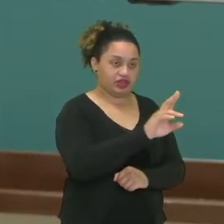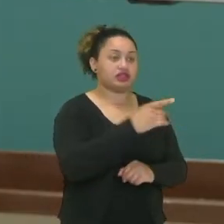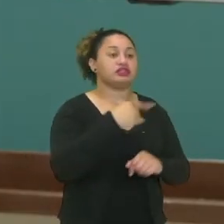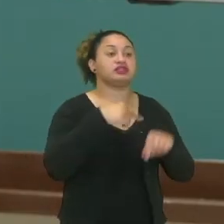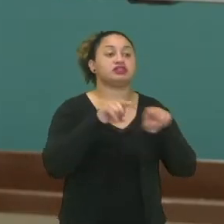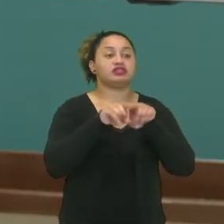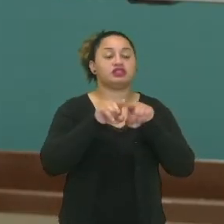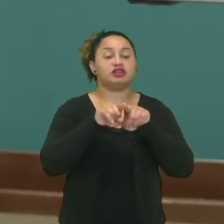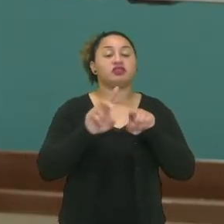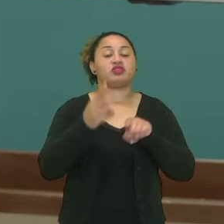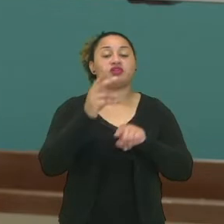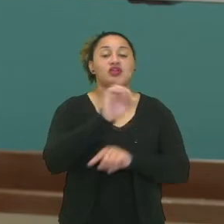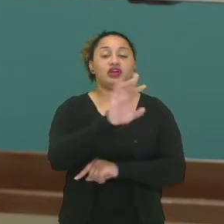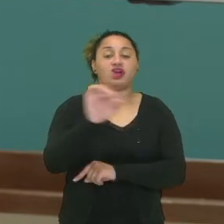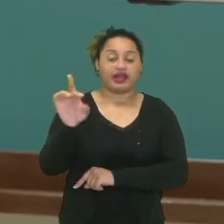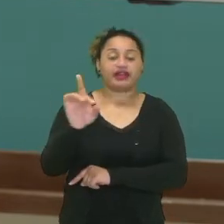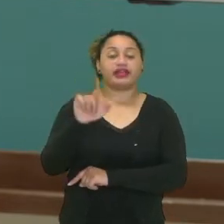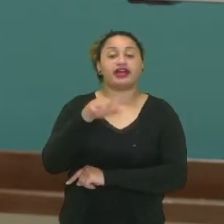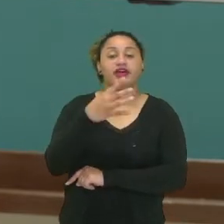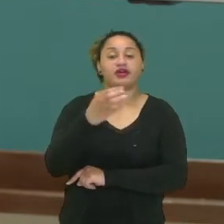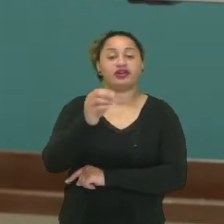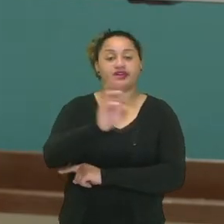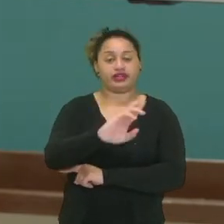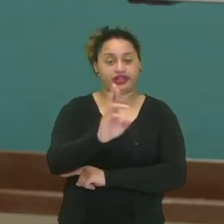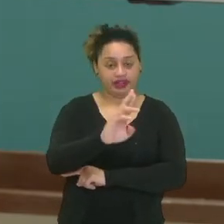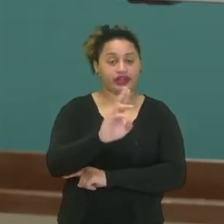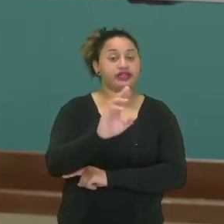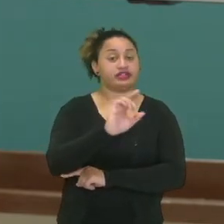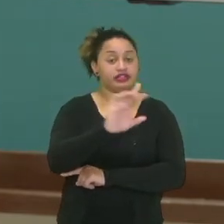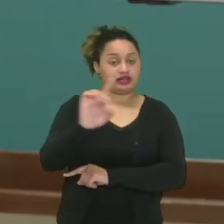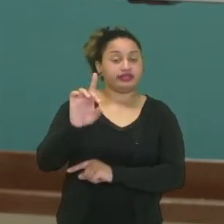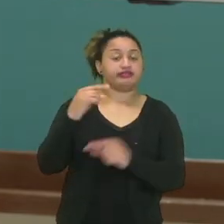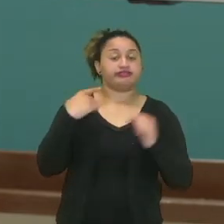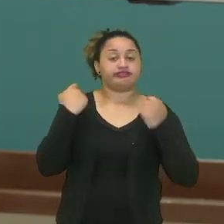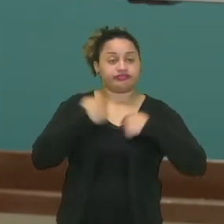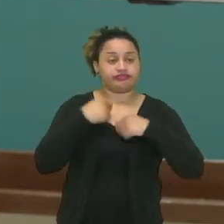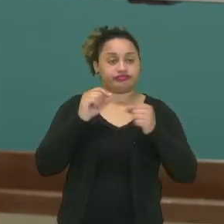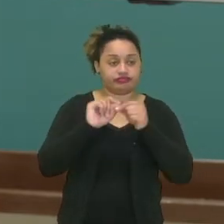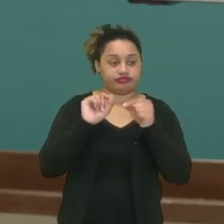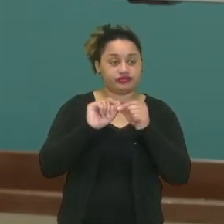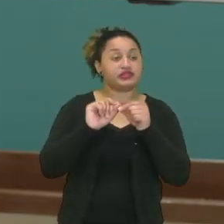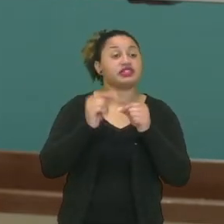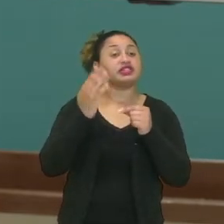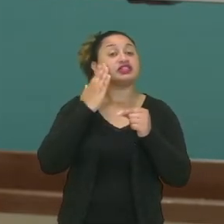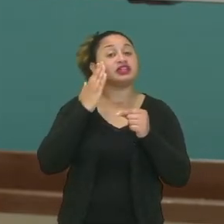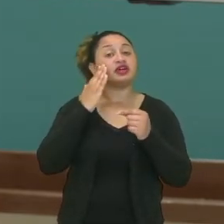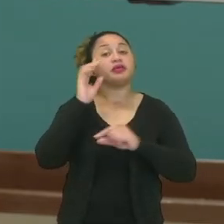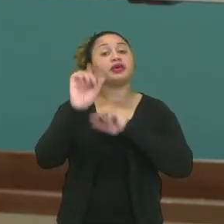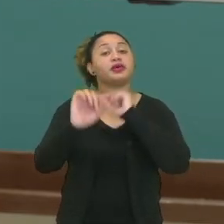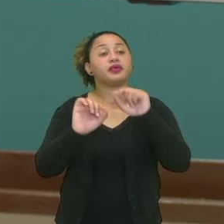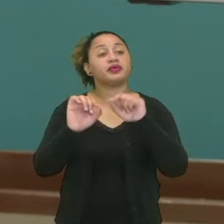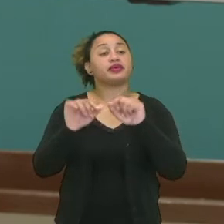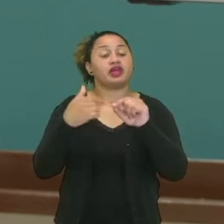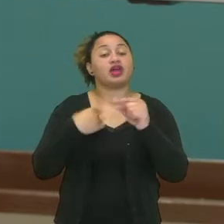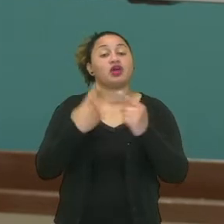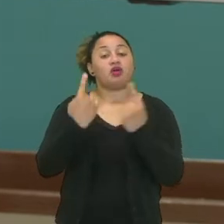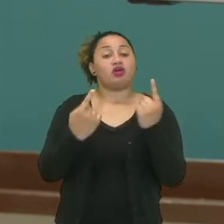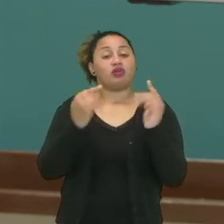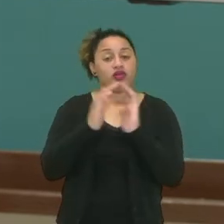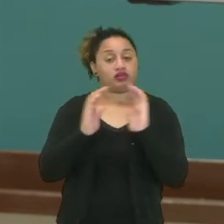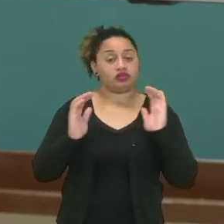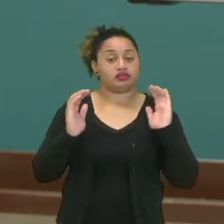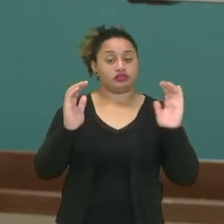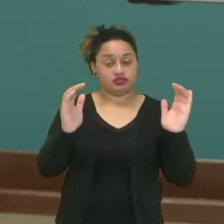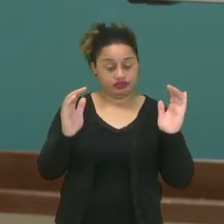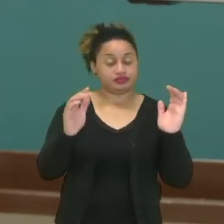que o custo unitário era de R$ 40 por unidade. O que a gente queria saber? A função custo